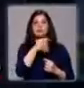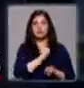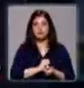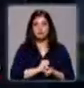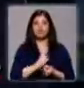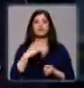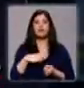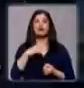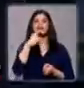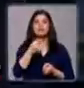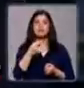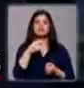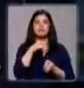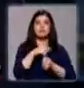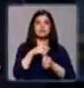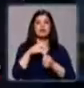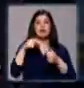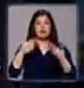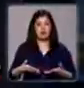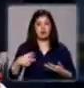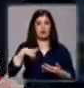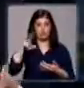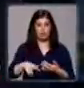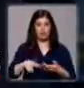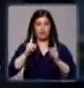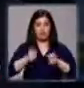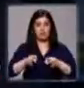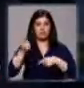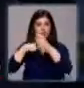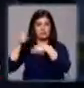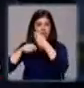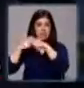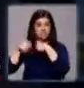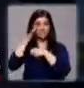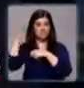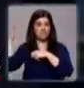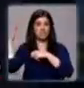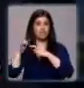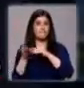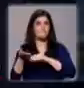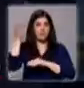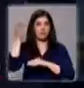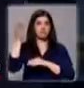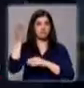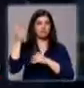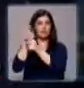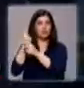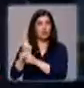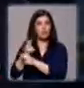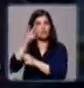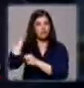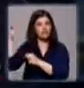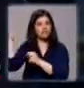exportar menos e em importar mais e este e wap digamos negativo da notícia que